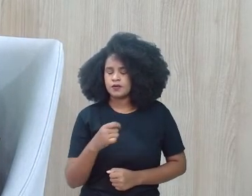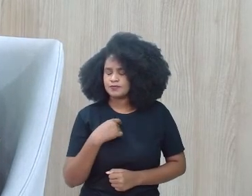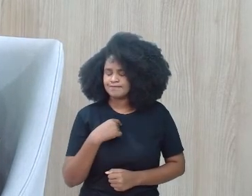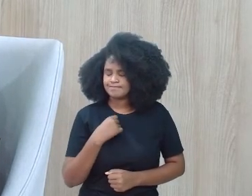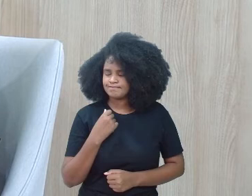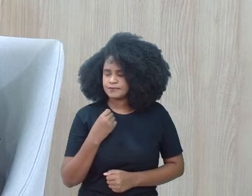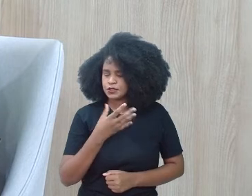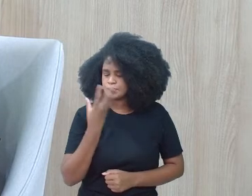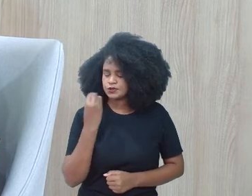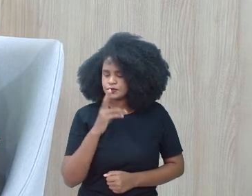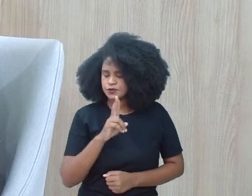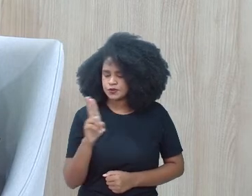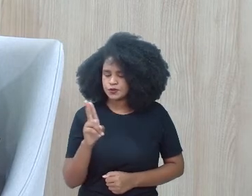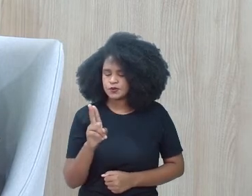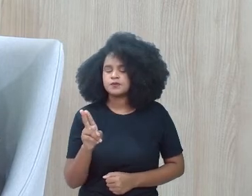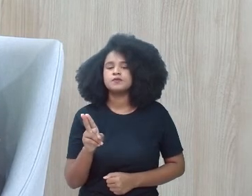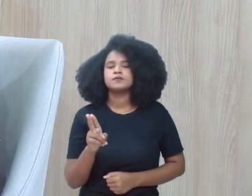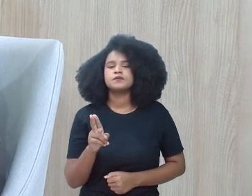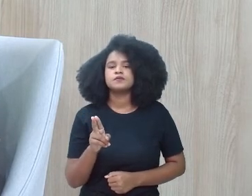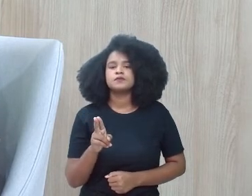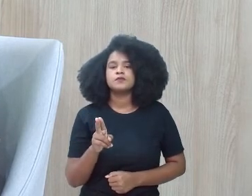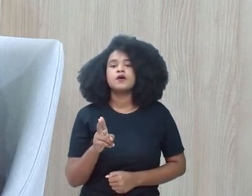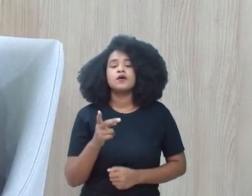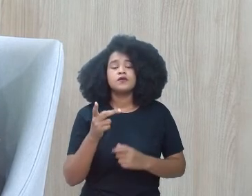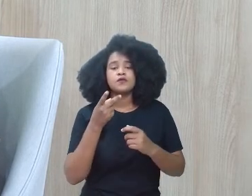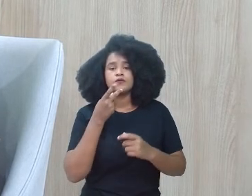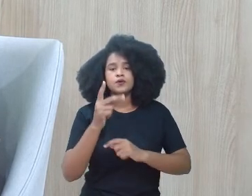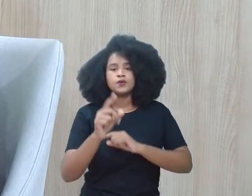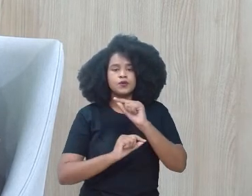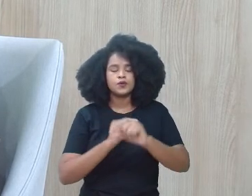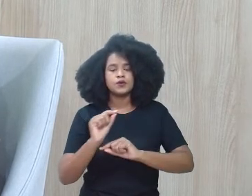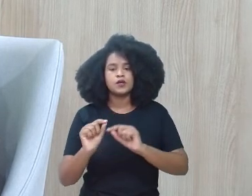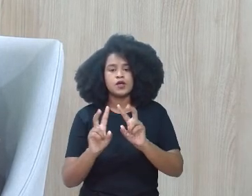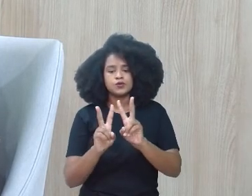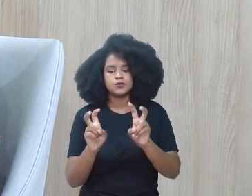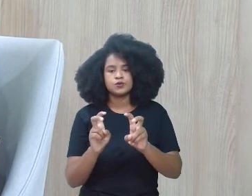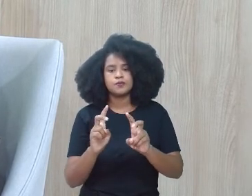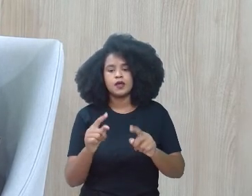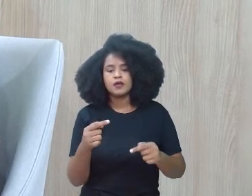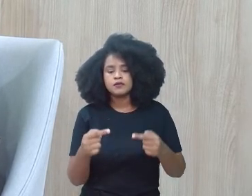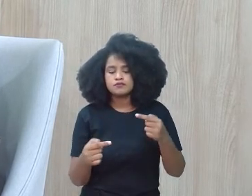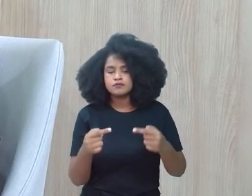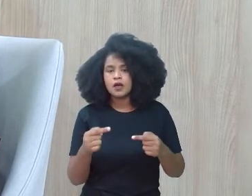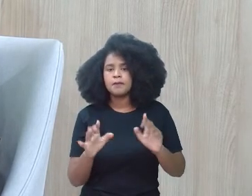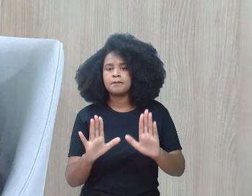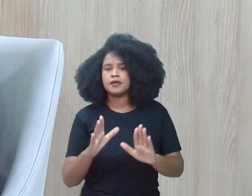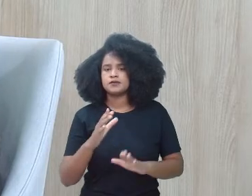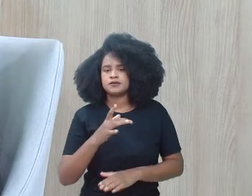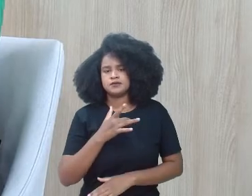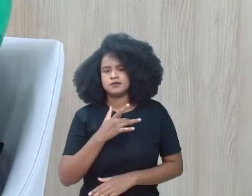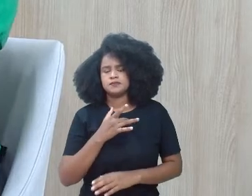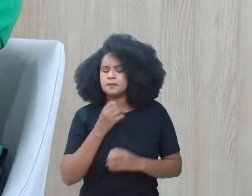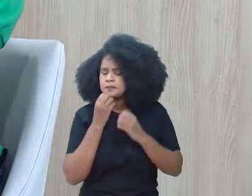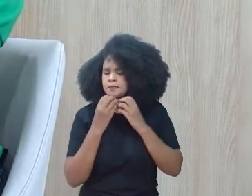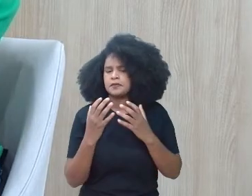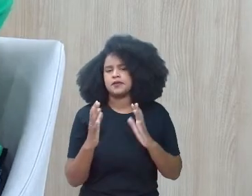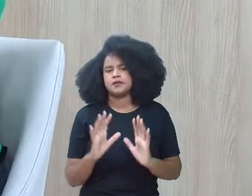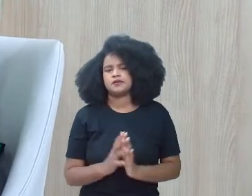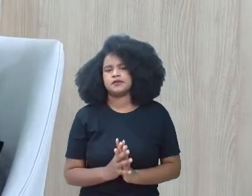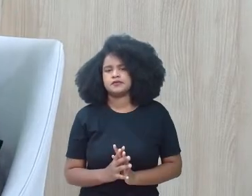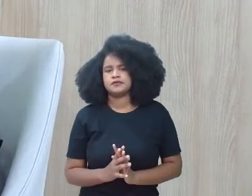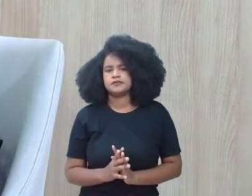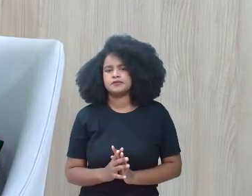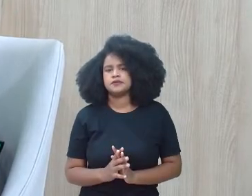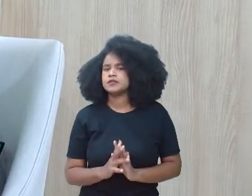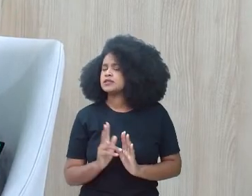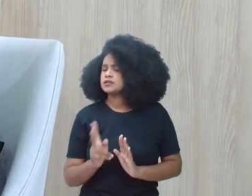tá? Do espírito esportivo, acho que foi o Tiago. Não é? A gente manter esse espírito esportivo